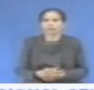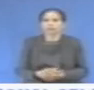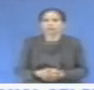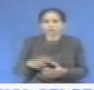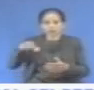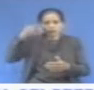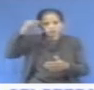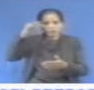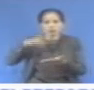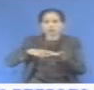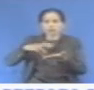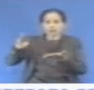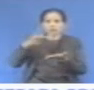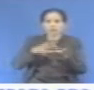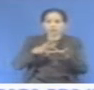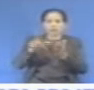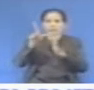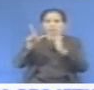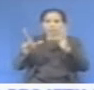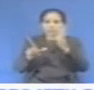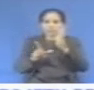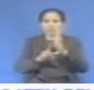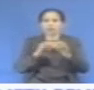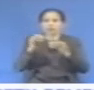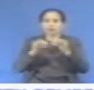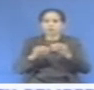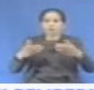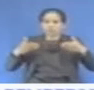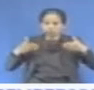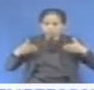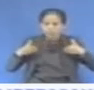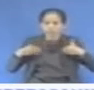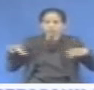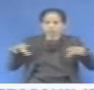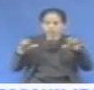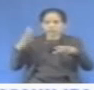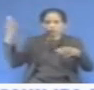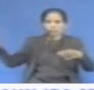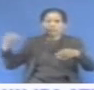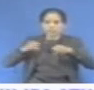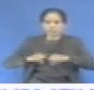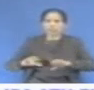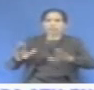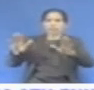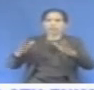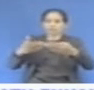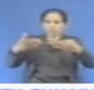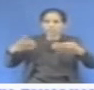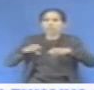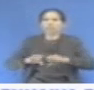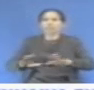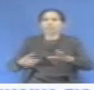Governo aprova um projeto de decreto-lei com a criação do sistema autoridade marítima. Major General Leranan Timur Hateteng